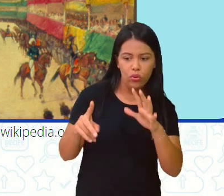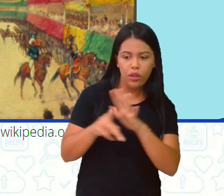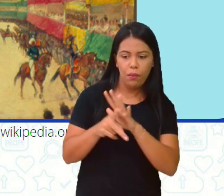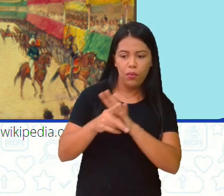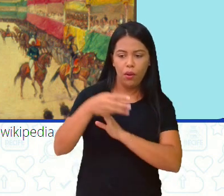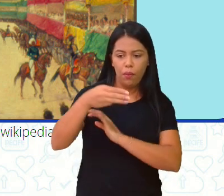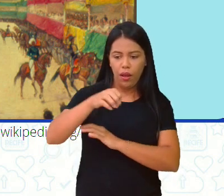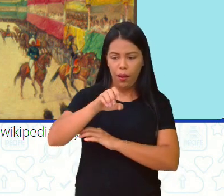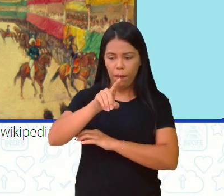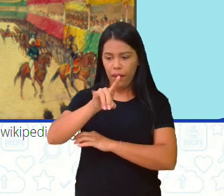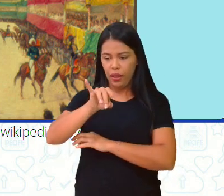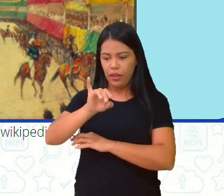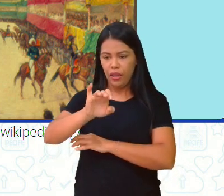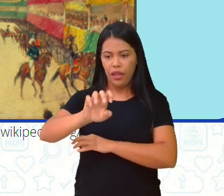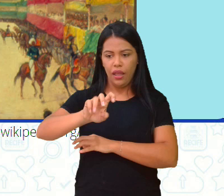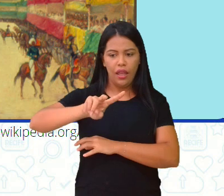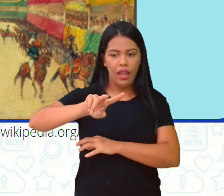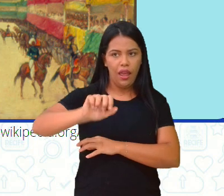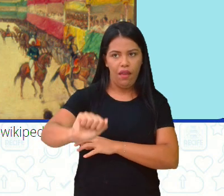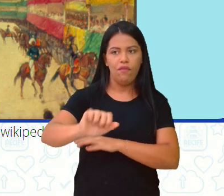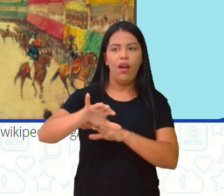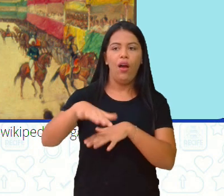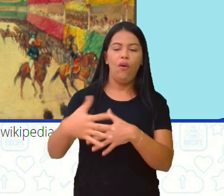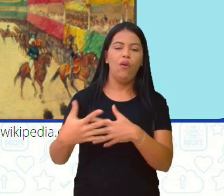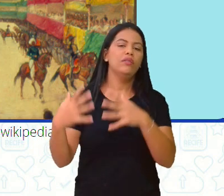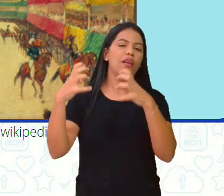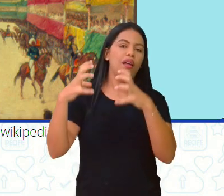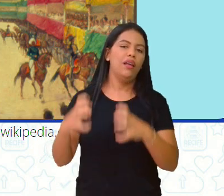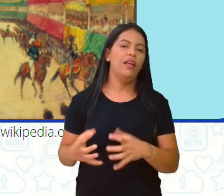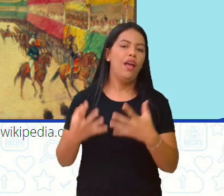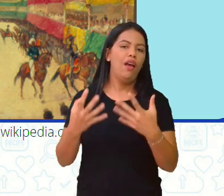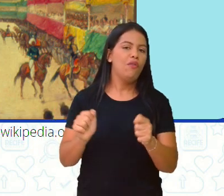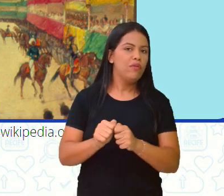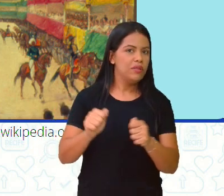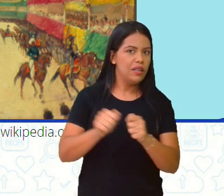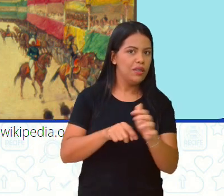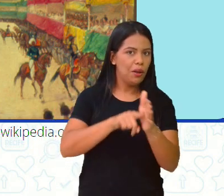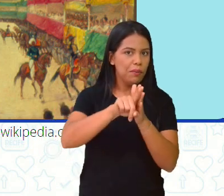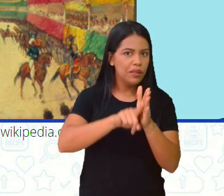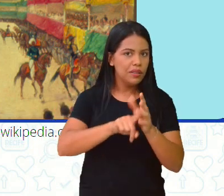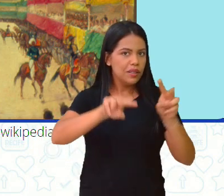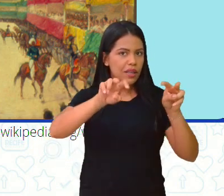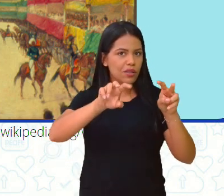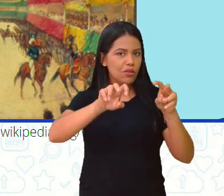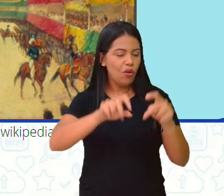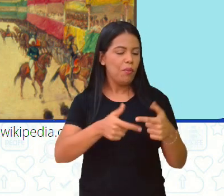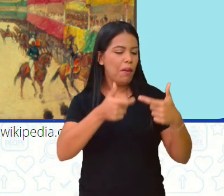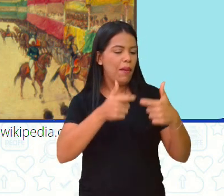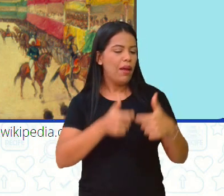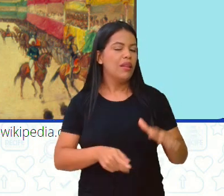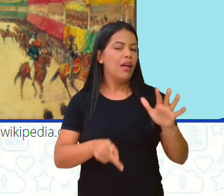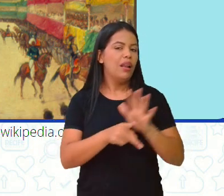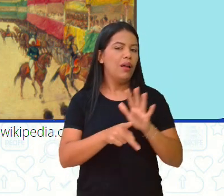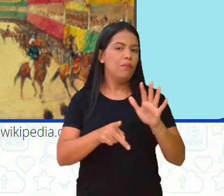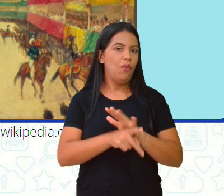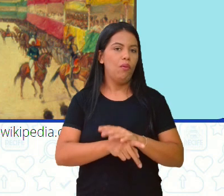as batalhas entre os cristãos e mouros. Vamos fazer pesquisa sobre isso. Essas batalhas